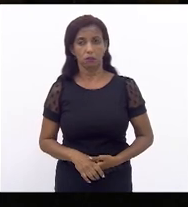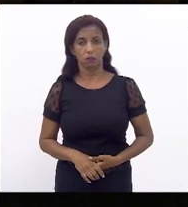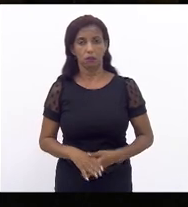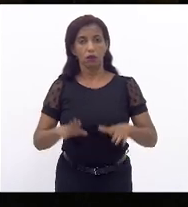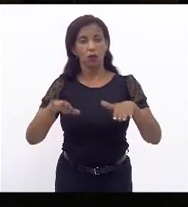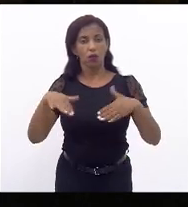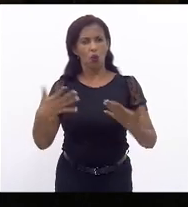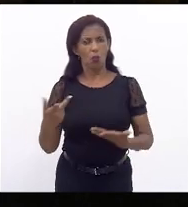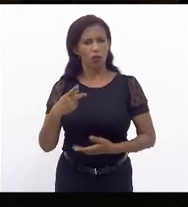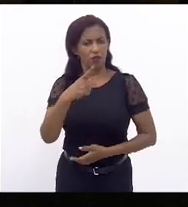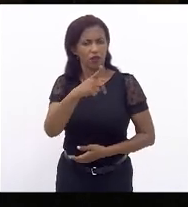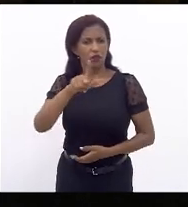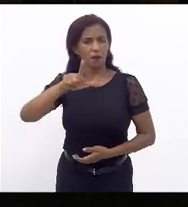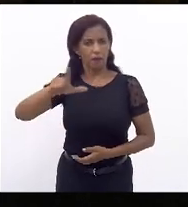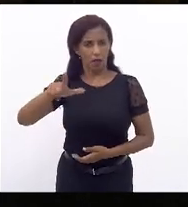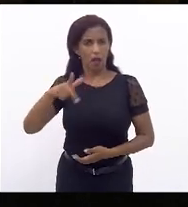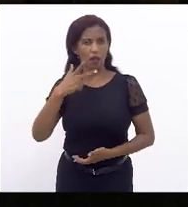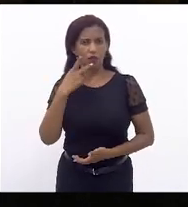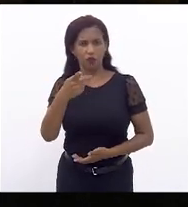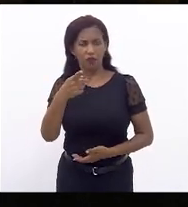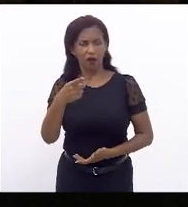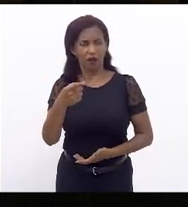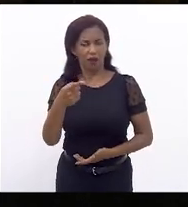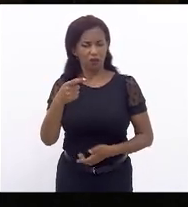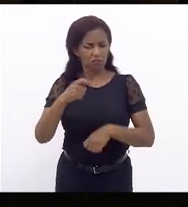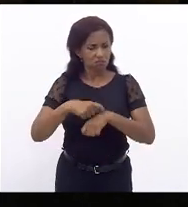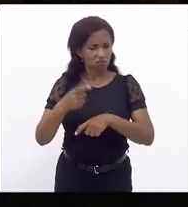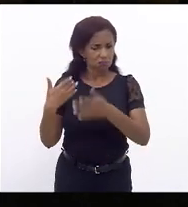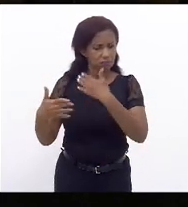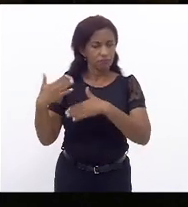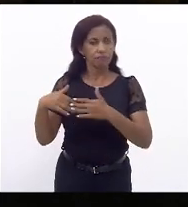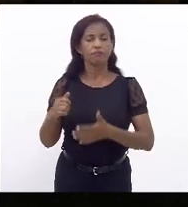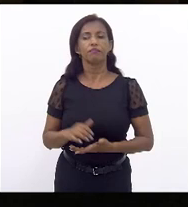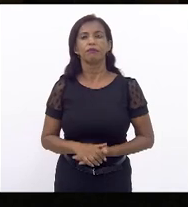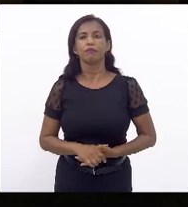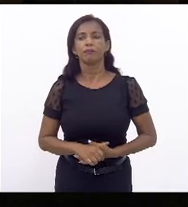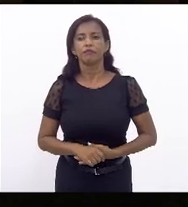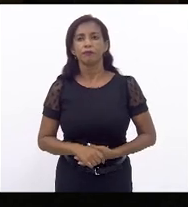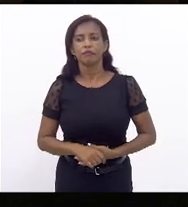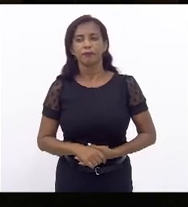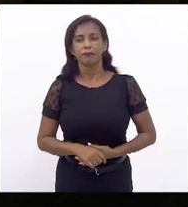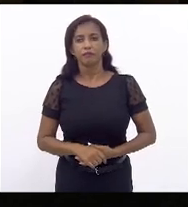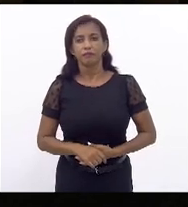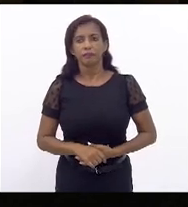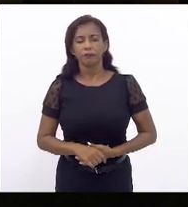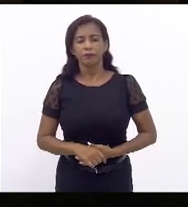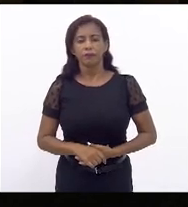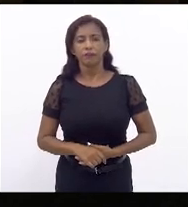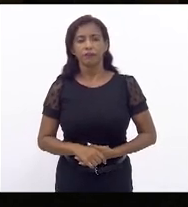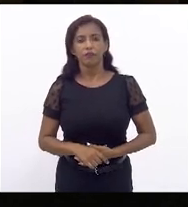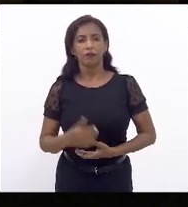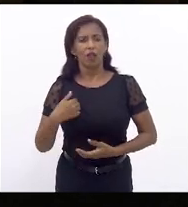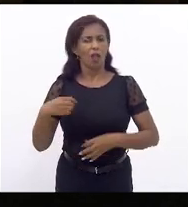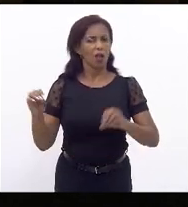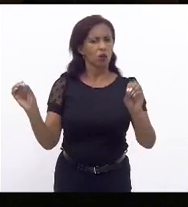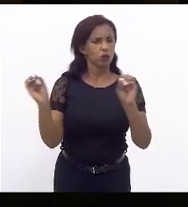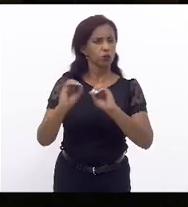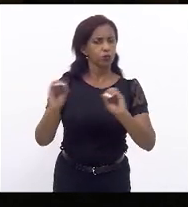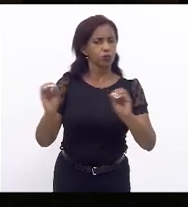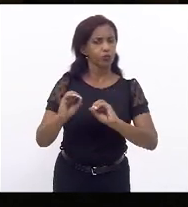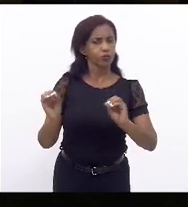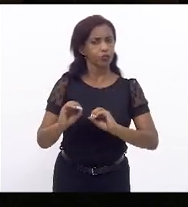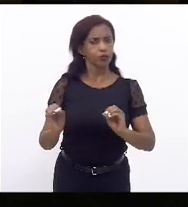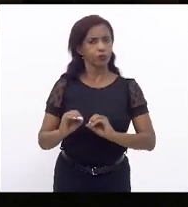Quando eu fiz o PL, que foi citado há poucos instantes atrás pelo deputado, em nenhum